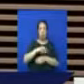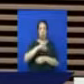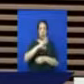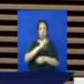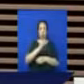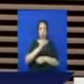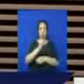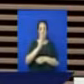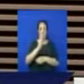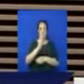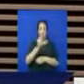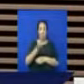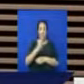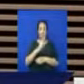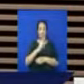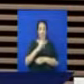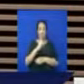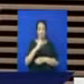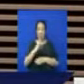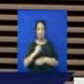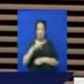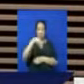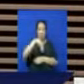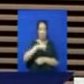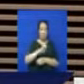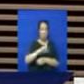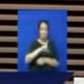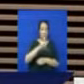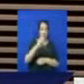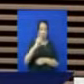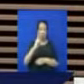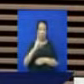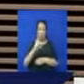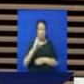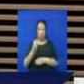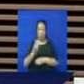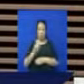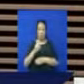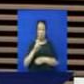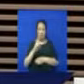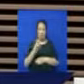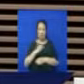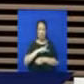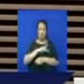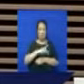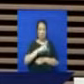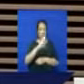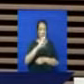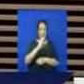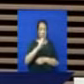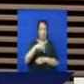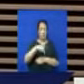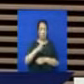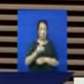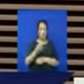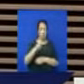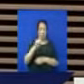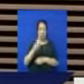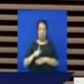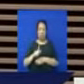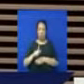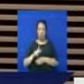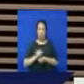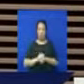do COPERG, né, alegria de recebê-lo mais uma vez aqui no parlamento, e também nosso querido amigo David Pereira, representando